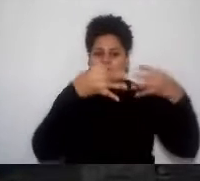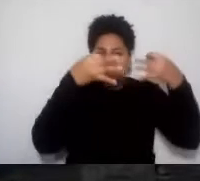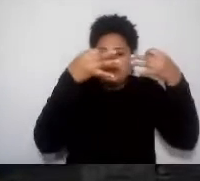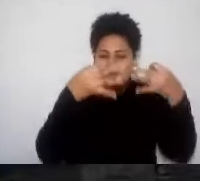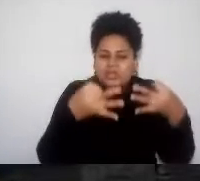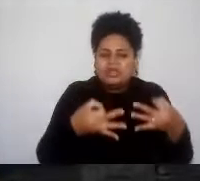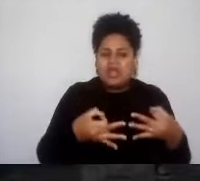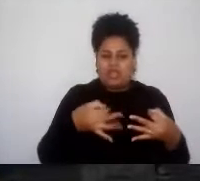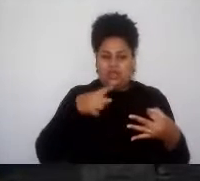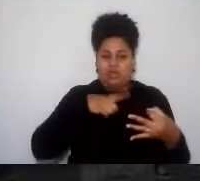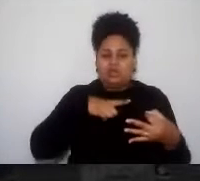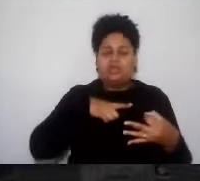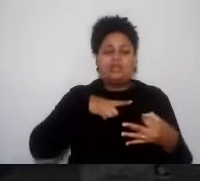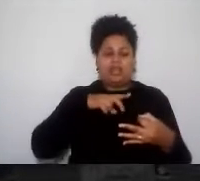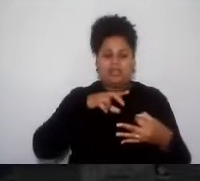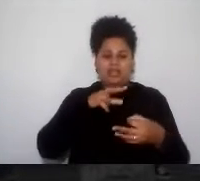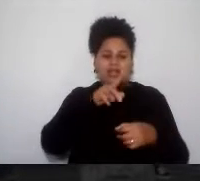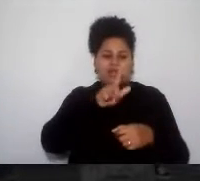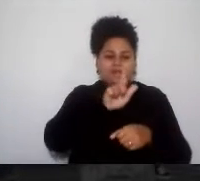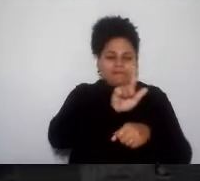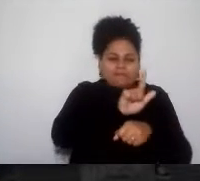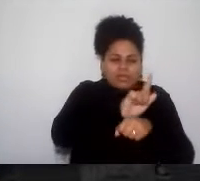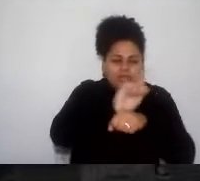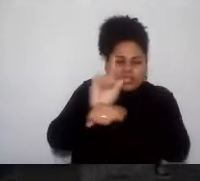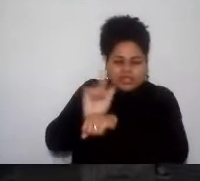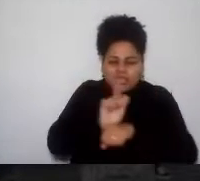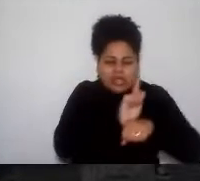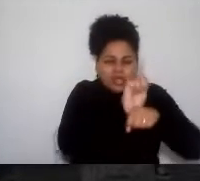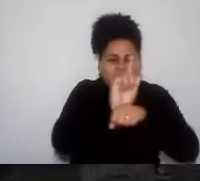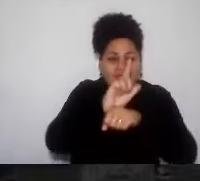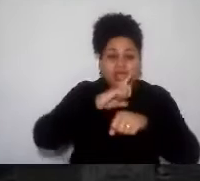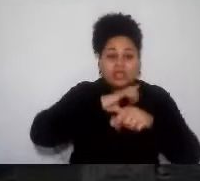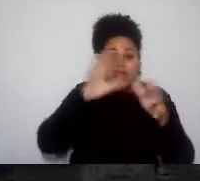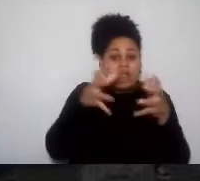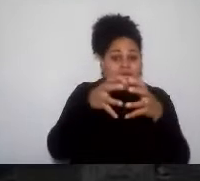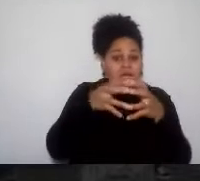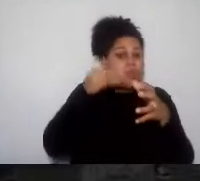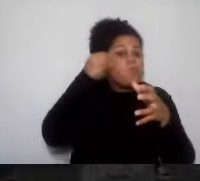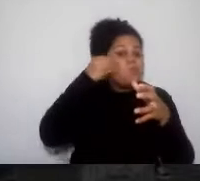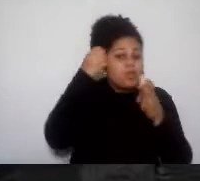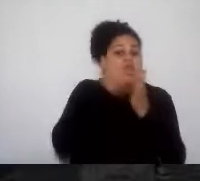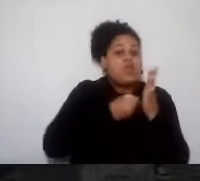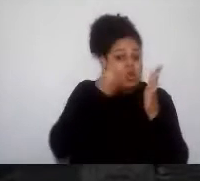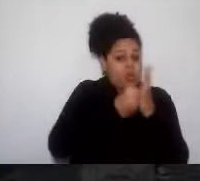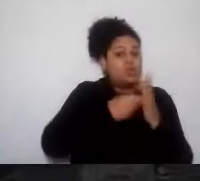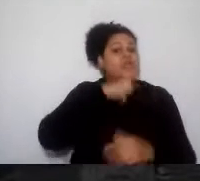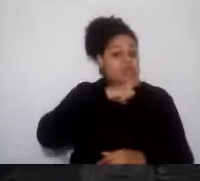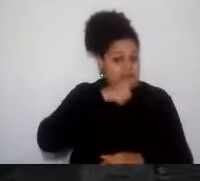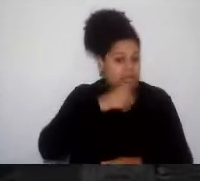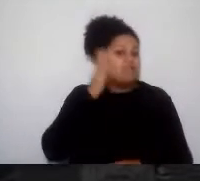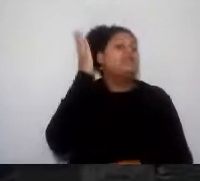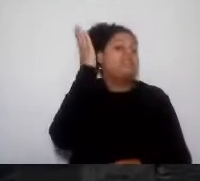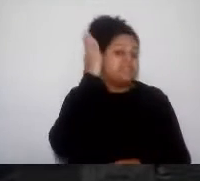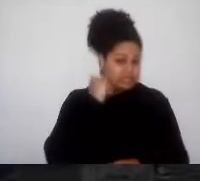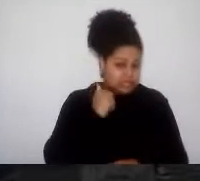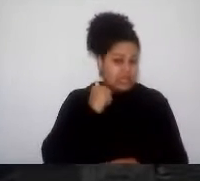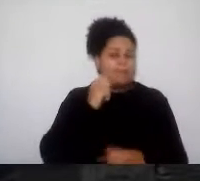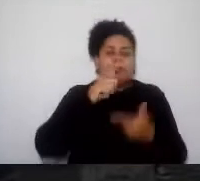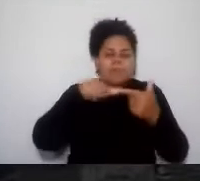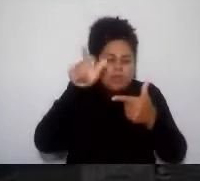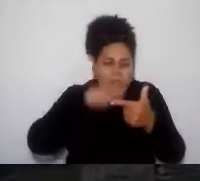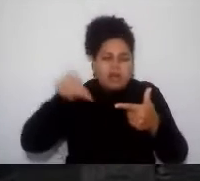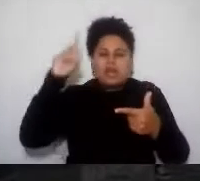e de uma categoria que tem experiência de luta e sabe enfrentar